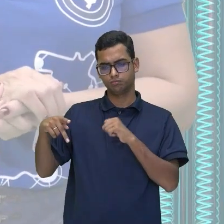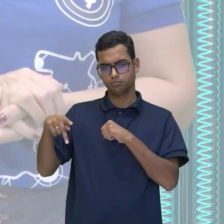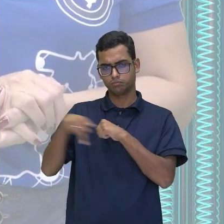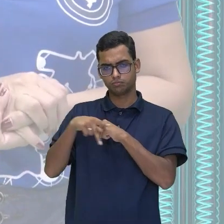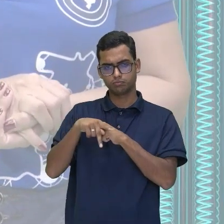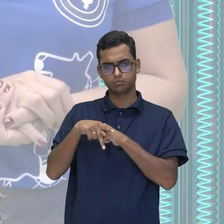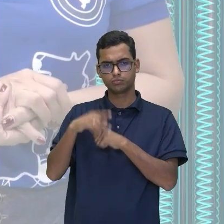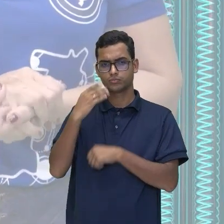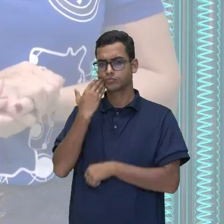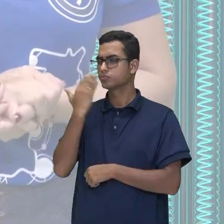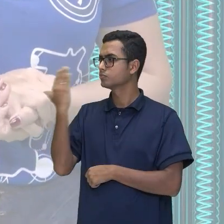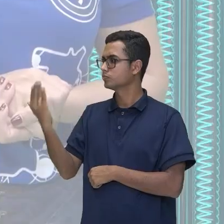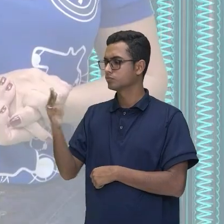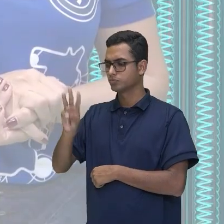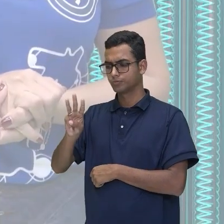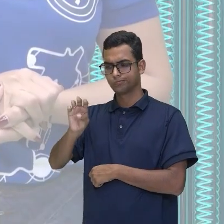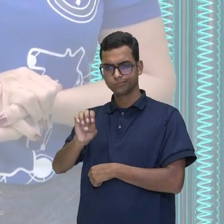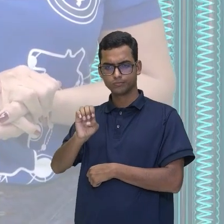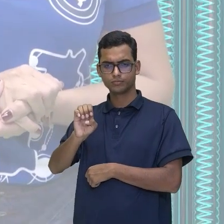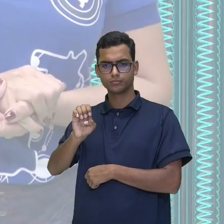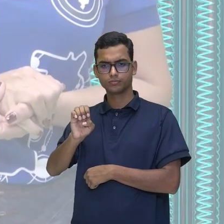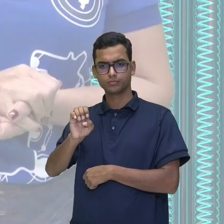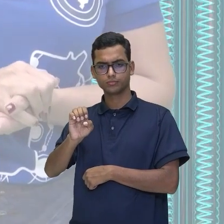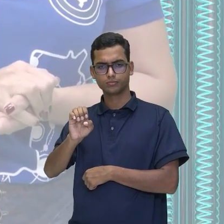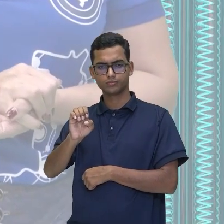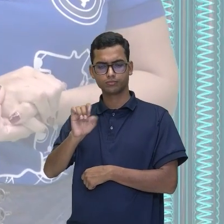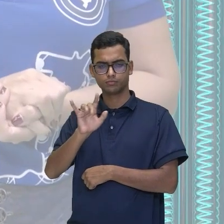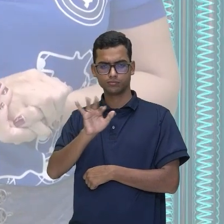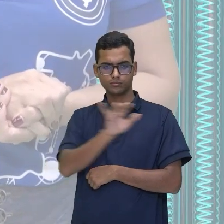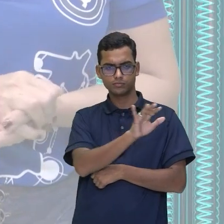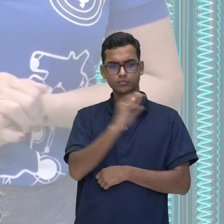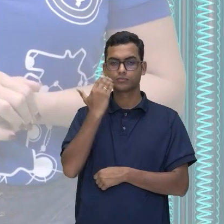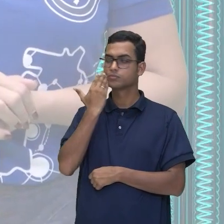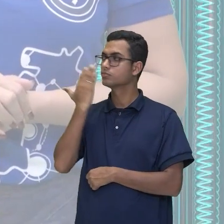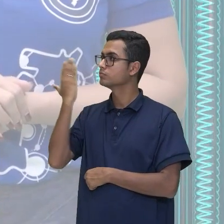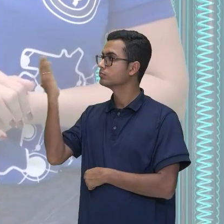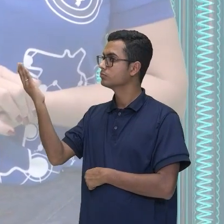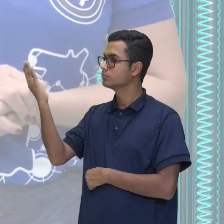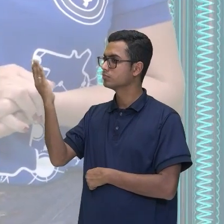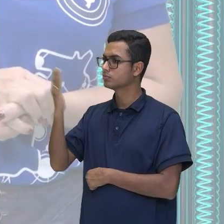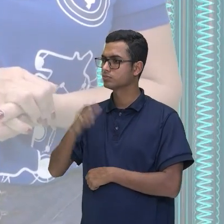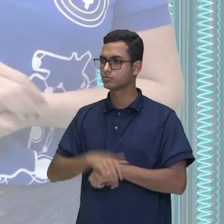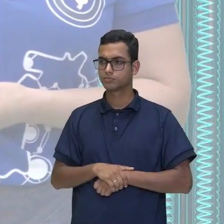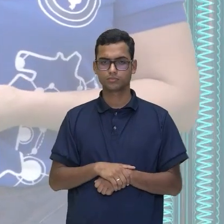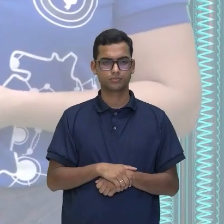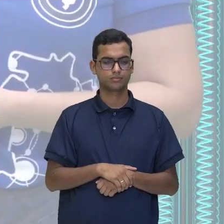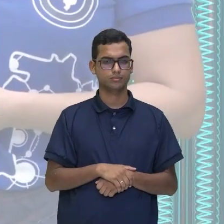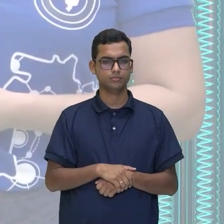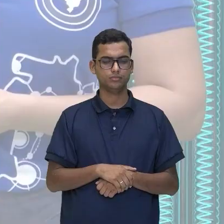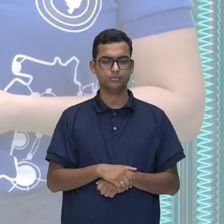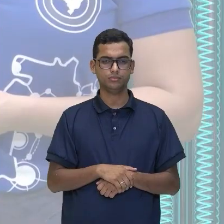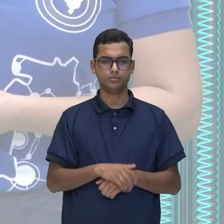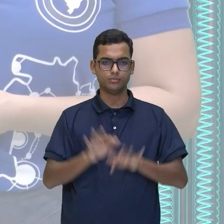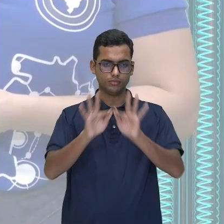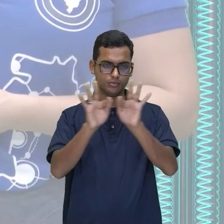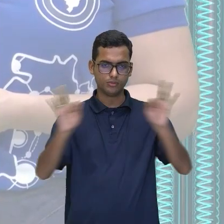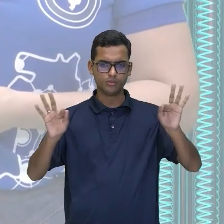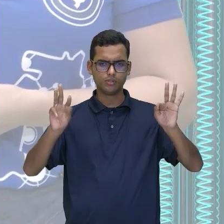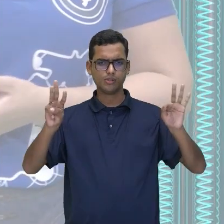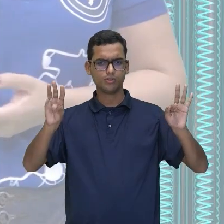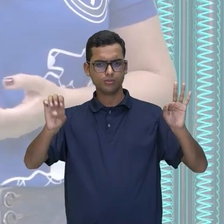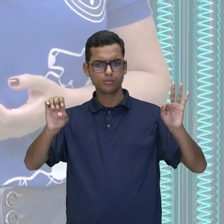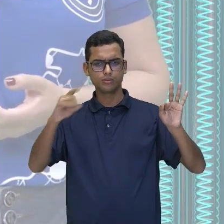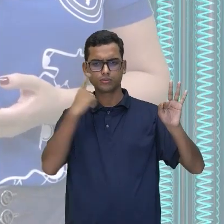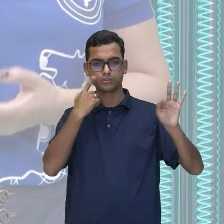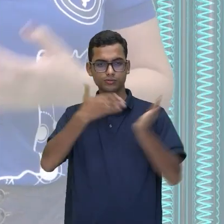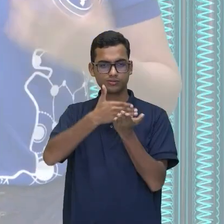We speak English. We speak English. Por que que eu acrescentei o we? Tá? Que somos nós. Aqui, tanto a